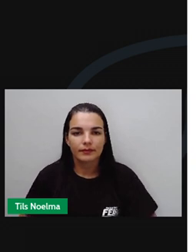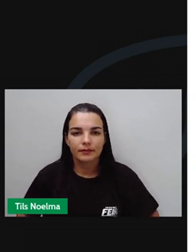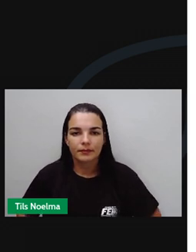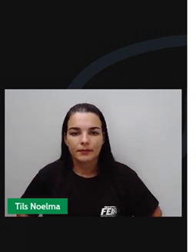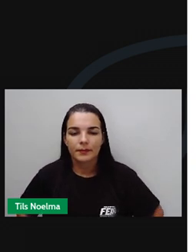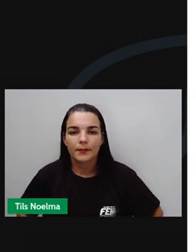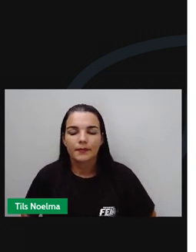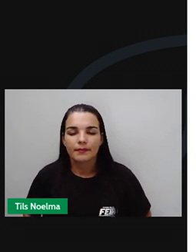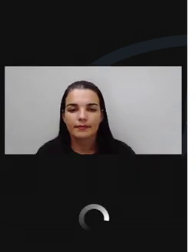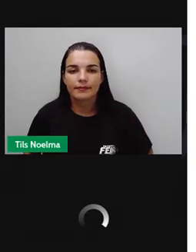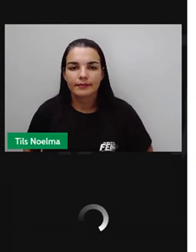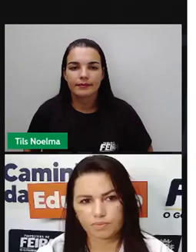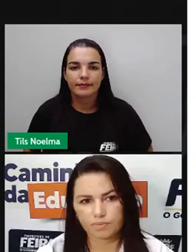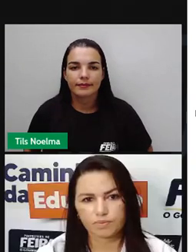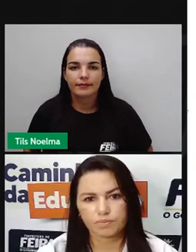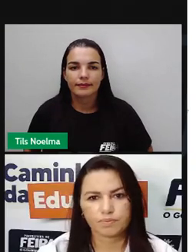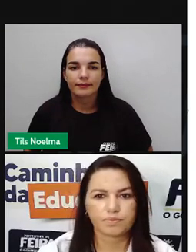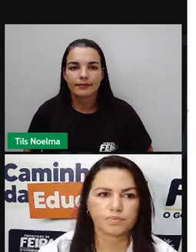Olá, pessoal!